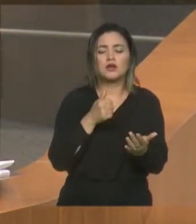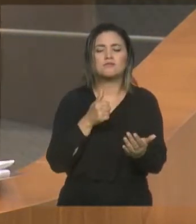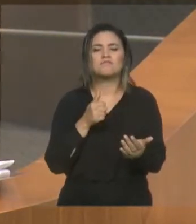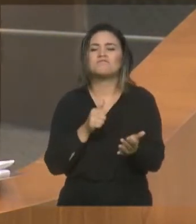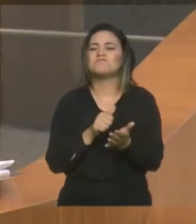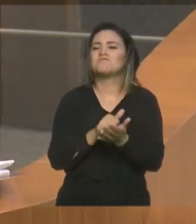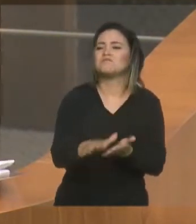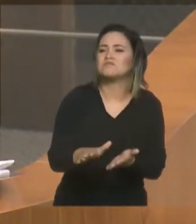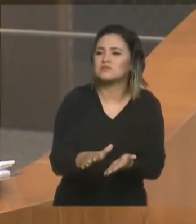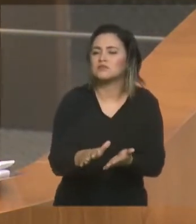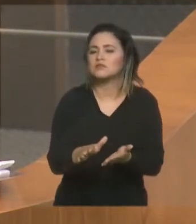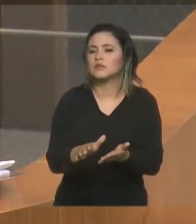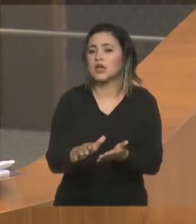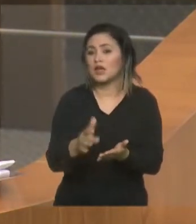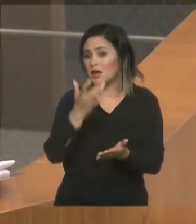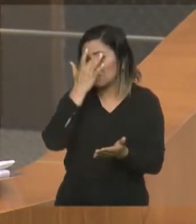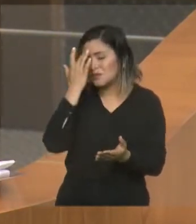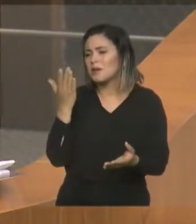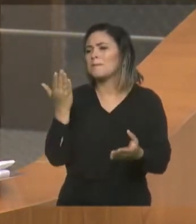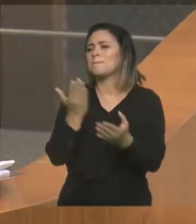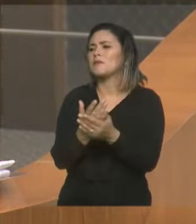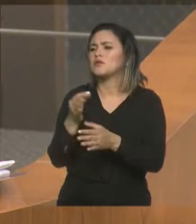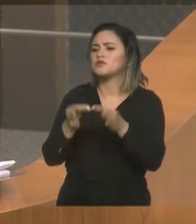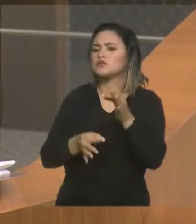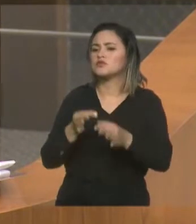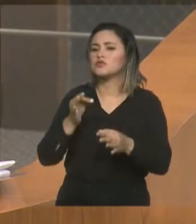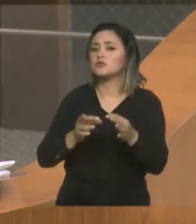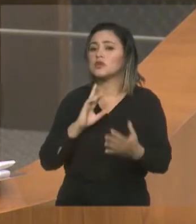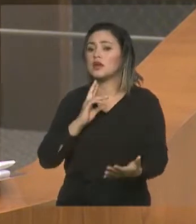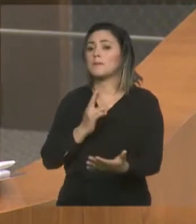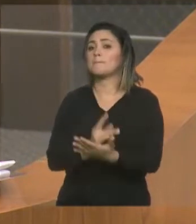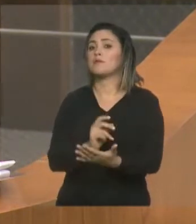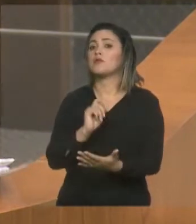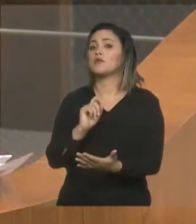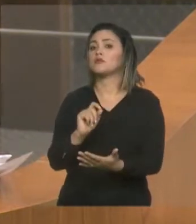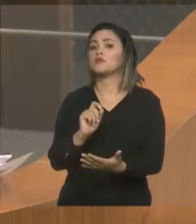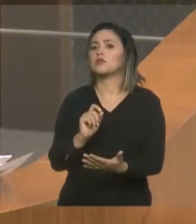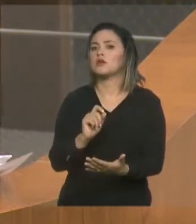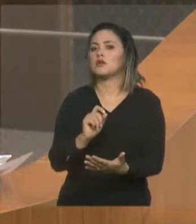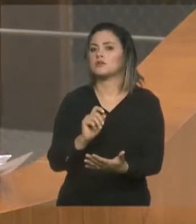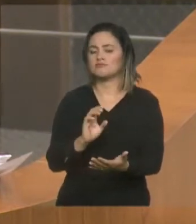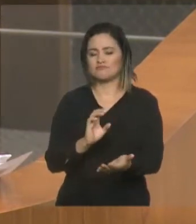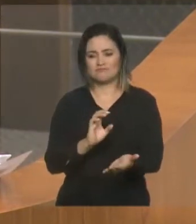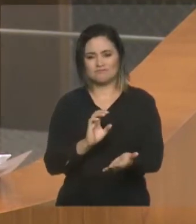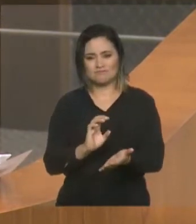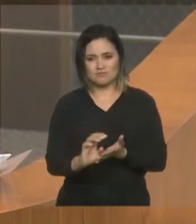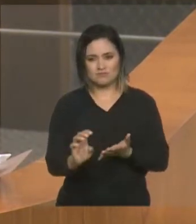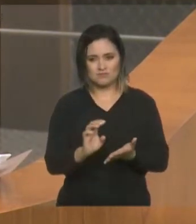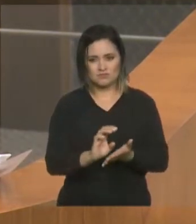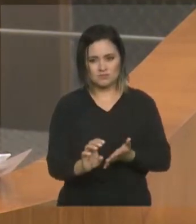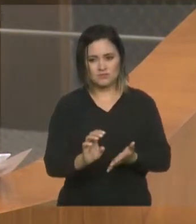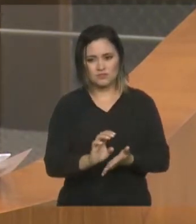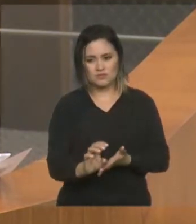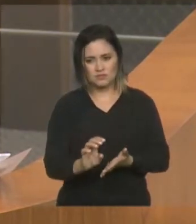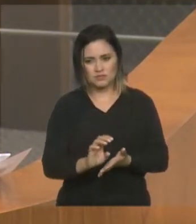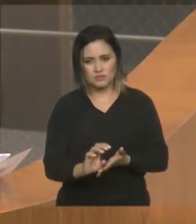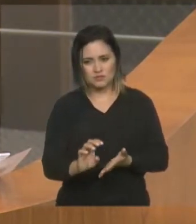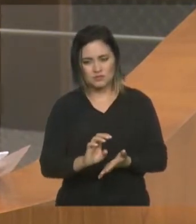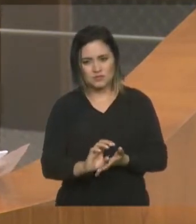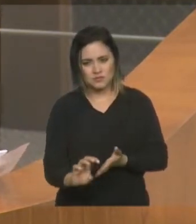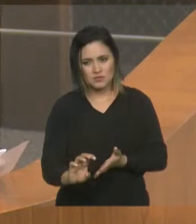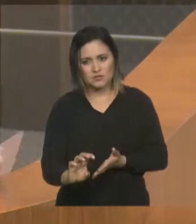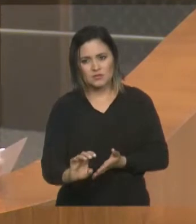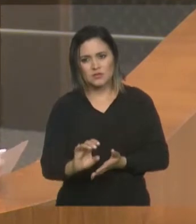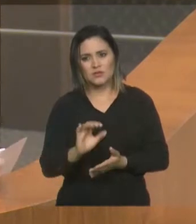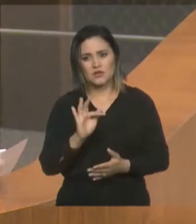que o tribunal diz, o que a justiça diz. A contribuição previdenciária incidirá sobre as seguintes verbas. E olha o que a juíza diz,